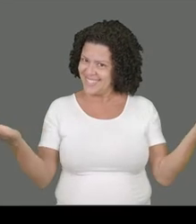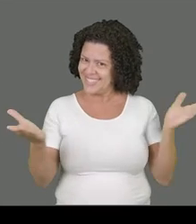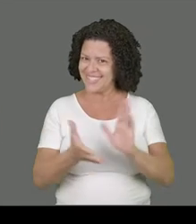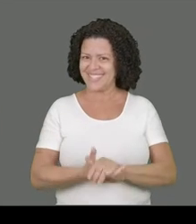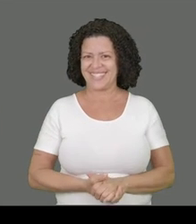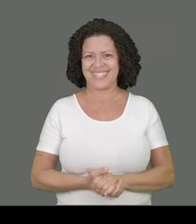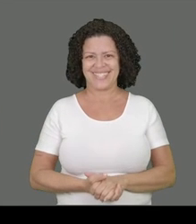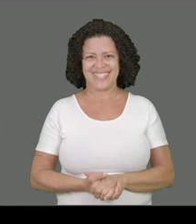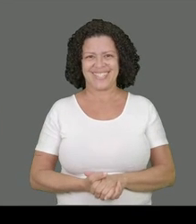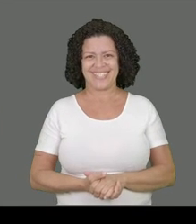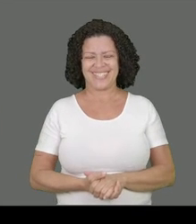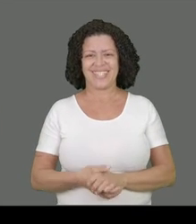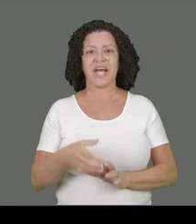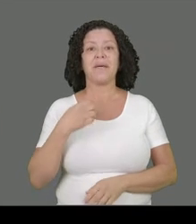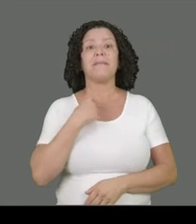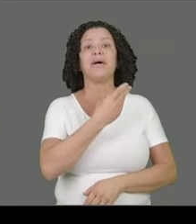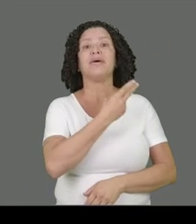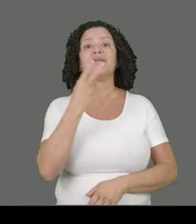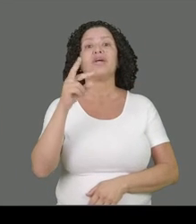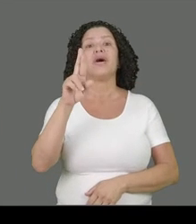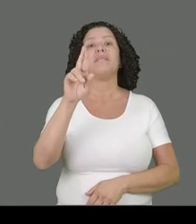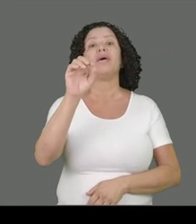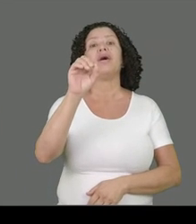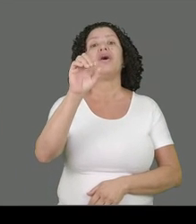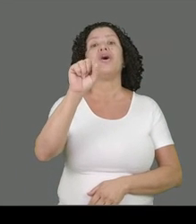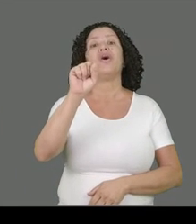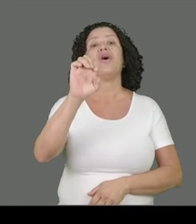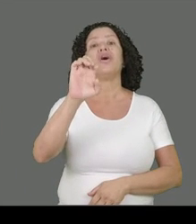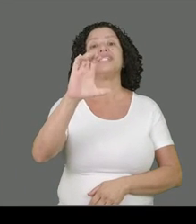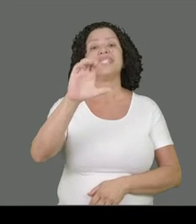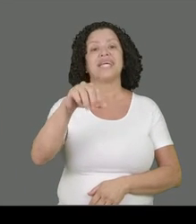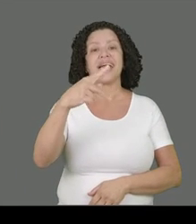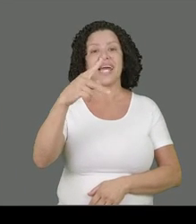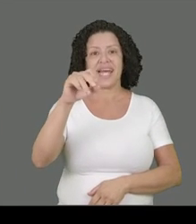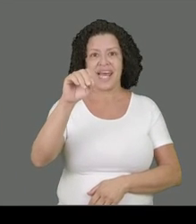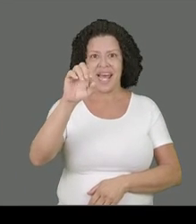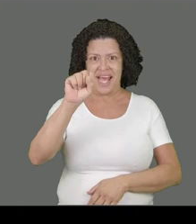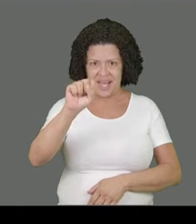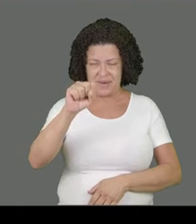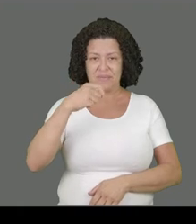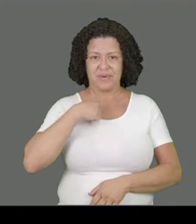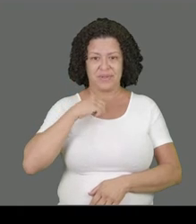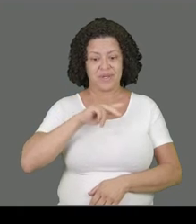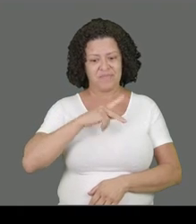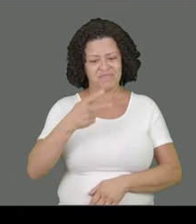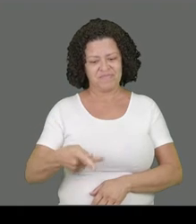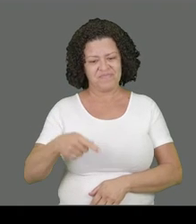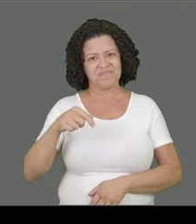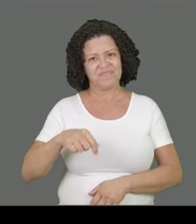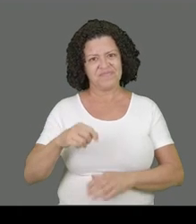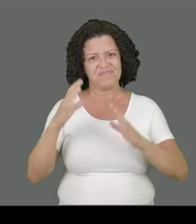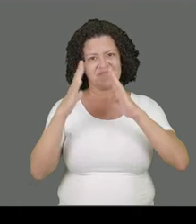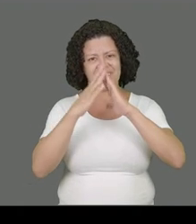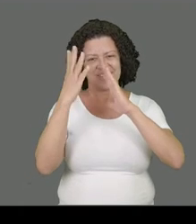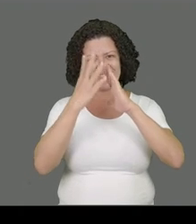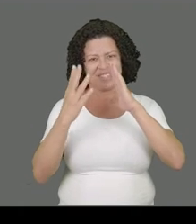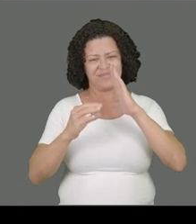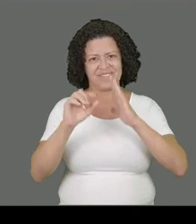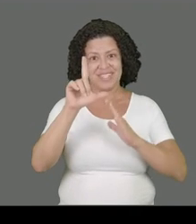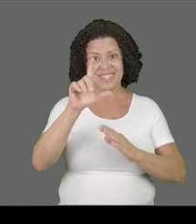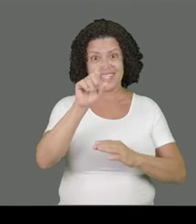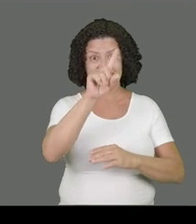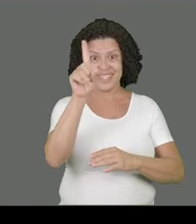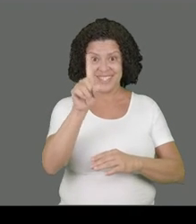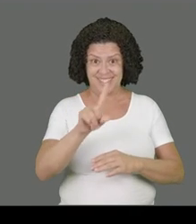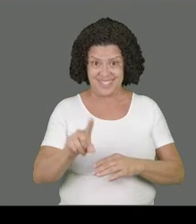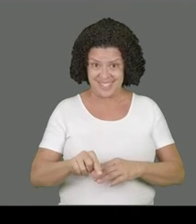Boa noite a todos. Meu nome é Rose Campos, sou colaboradora do Lar